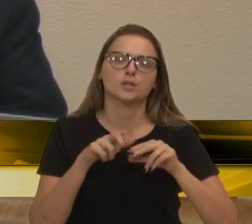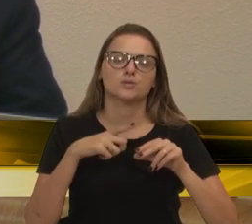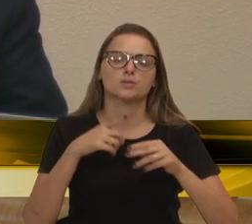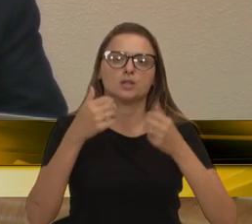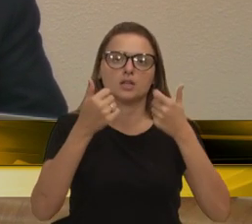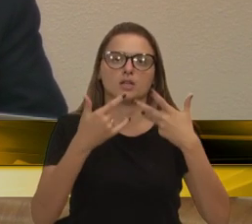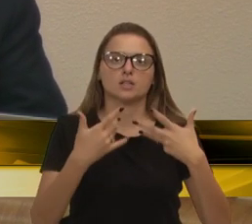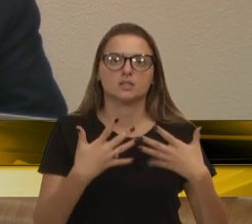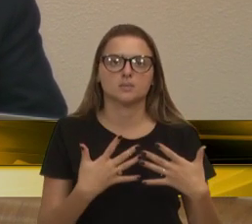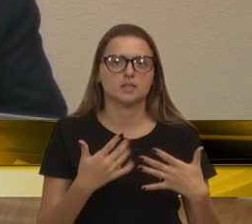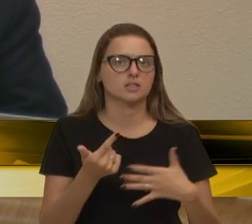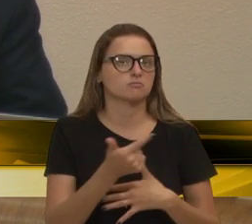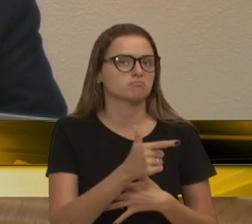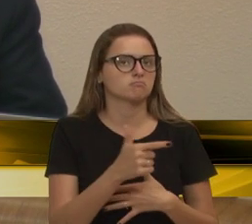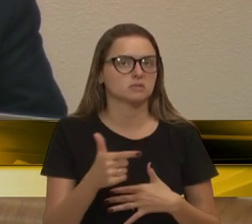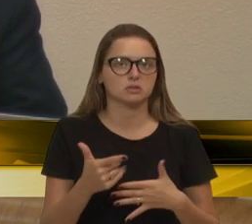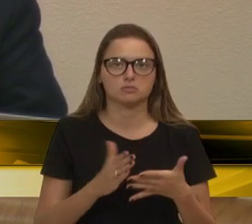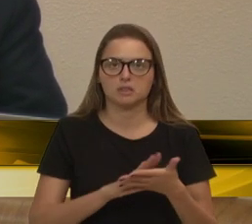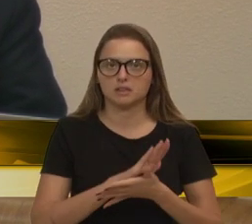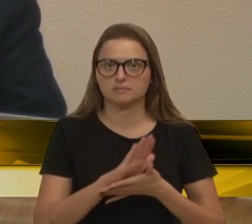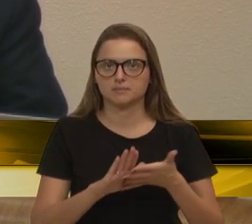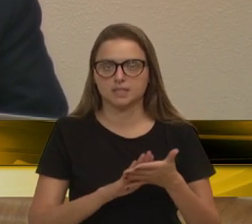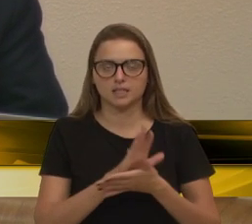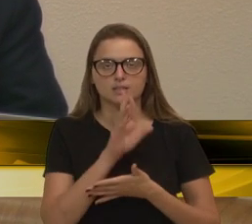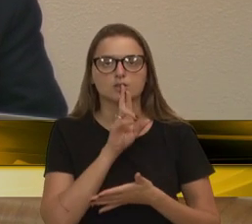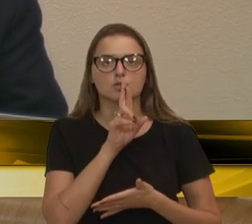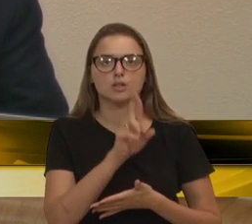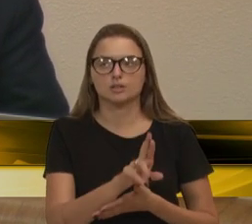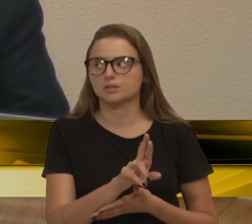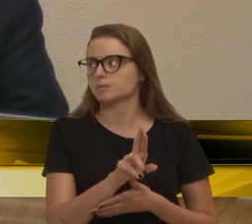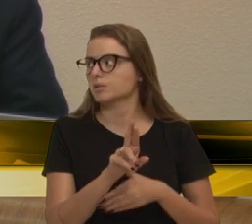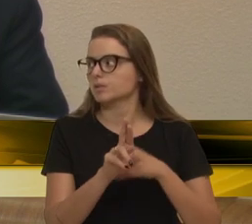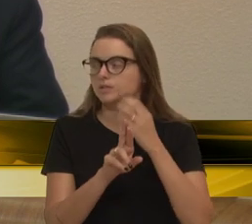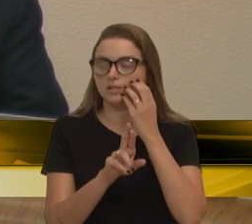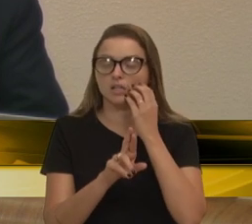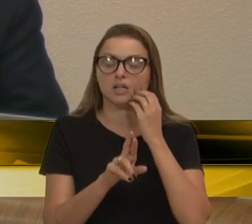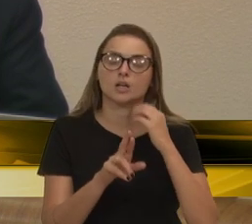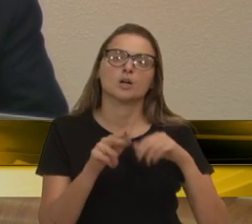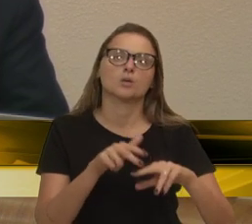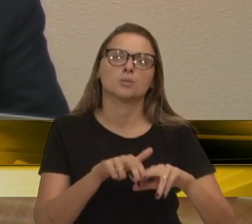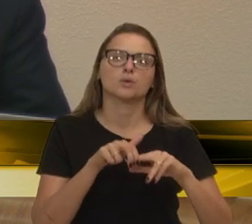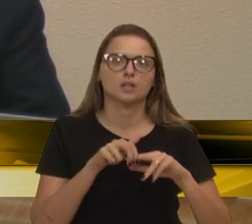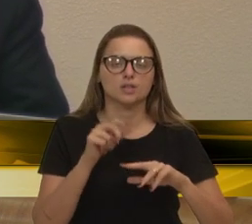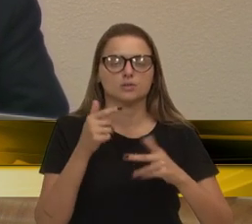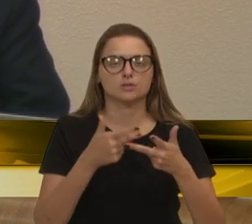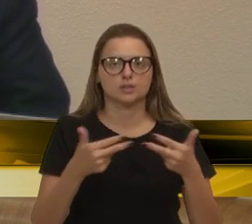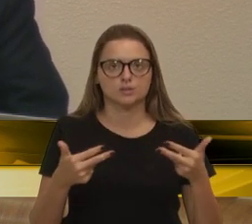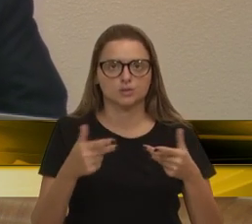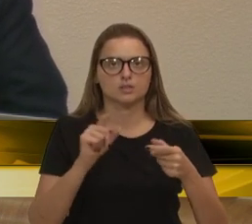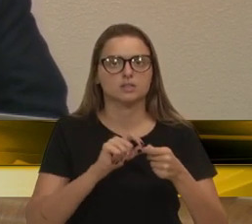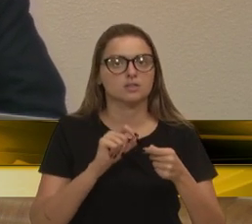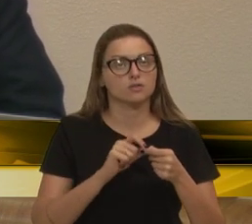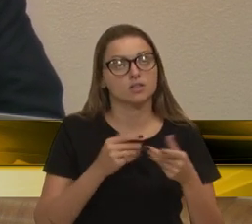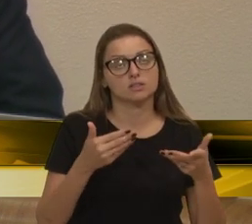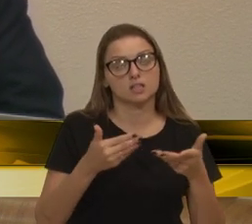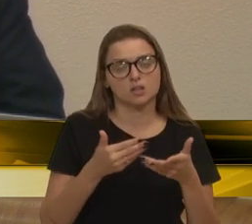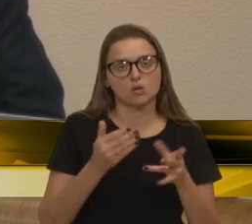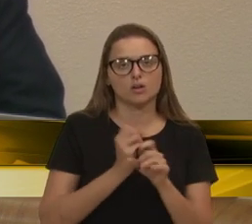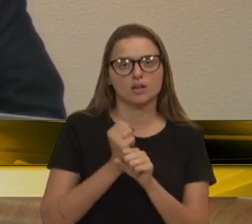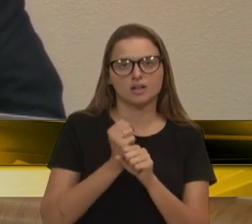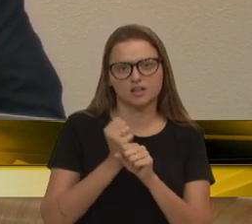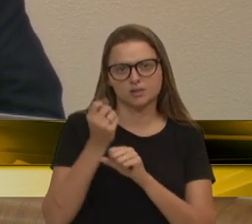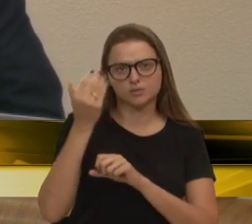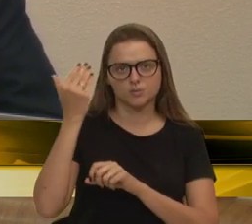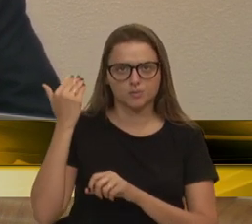em exame não há fumaça do bom direito, especialmente diante do entendimento adotado nos últimos anos pelo órgão